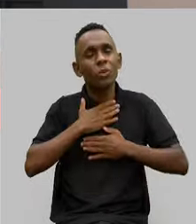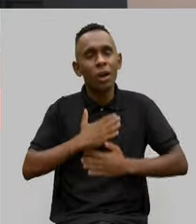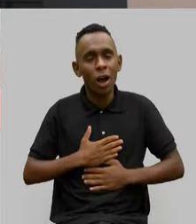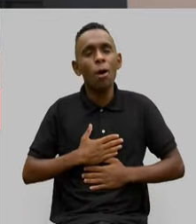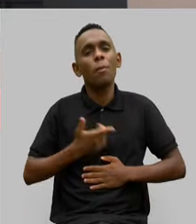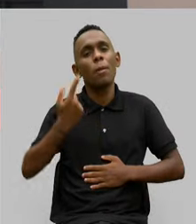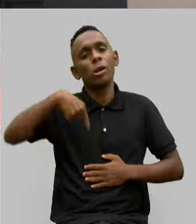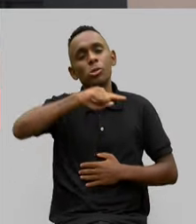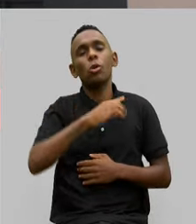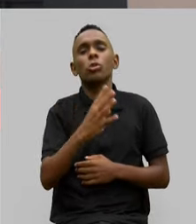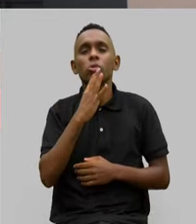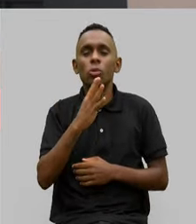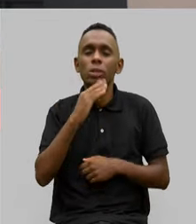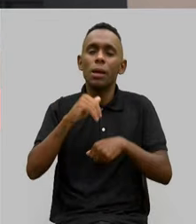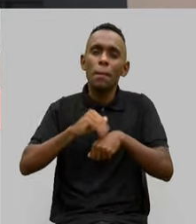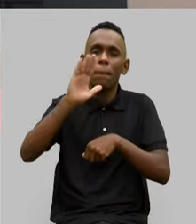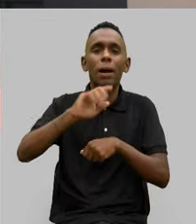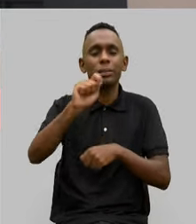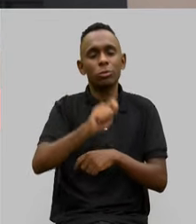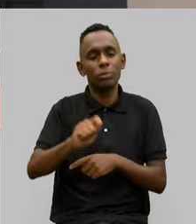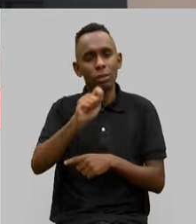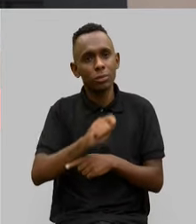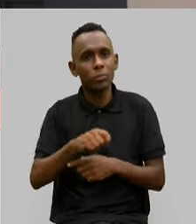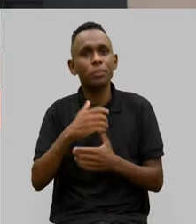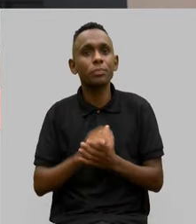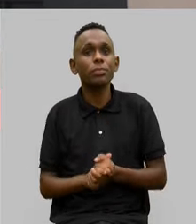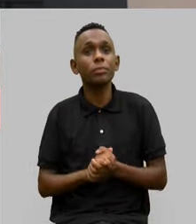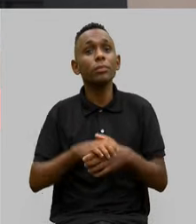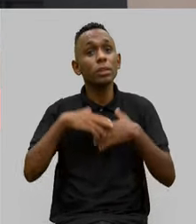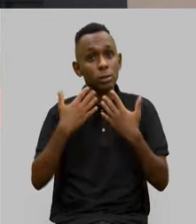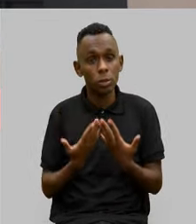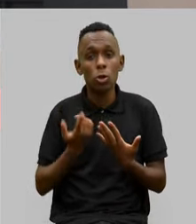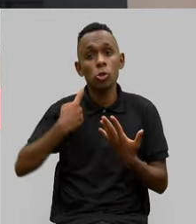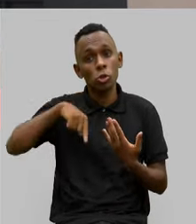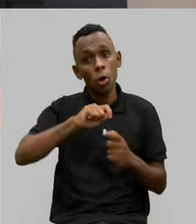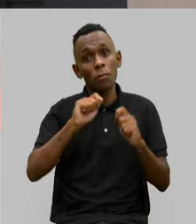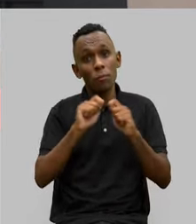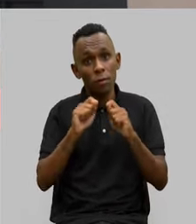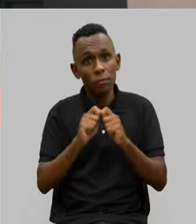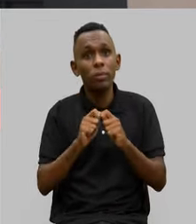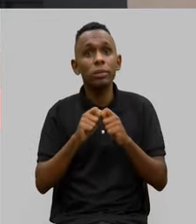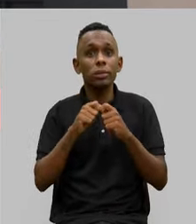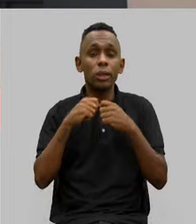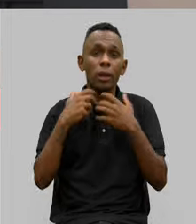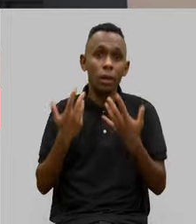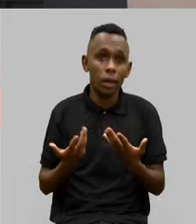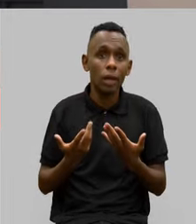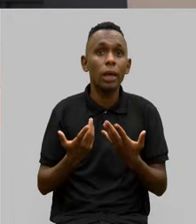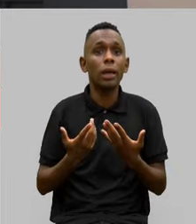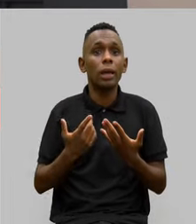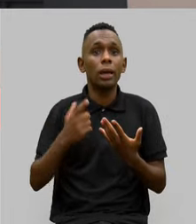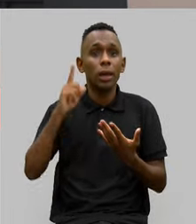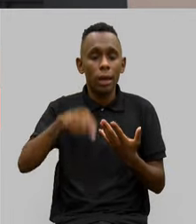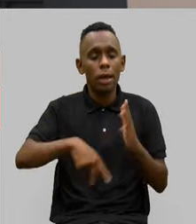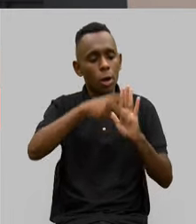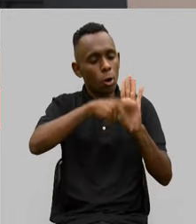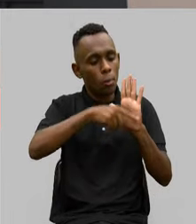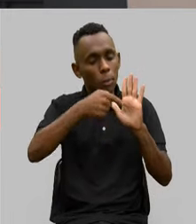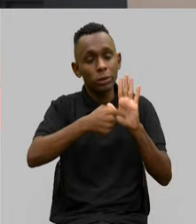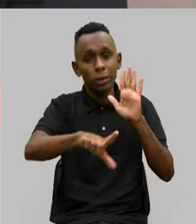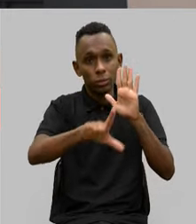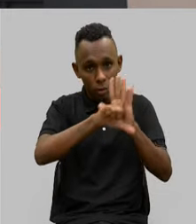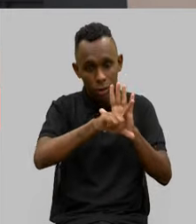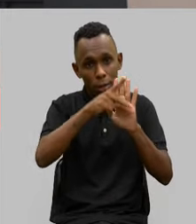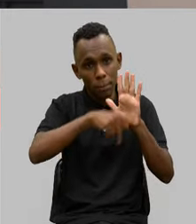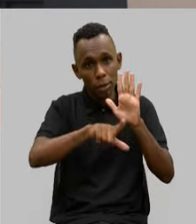gente conhecer lá ama-me e então isso que a gente também vai fazer então acho que é importante ter sim esse projeto de lei né como já